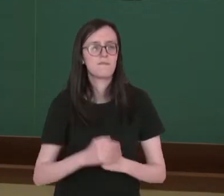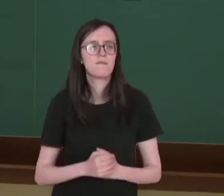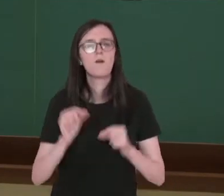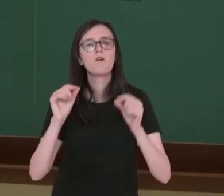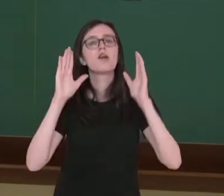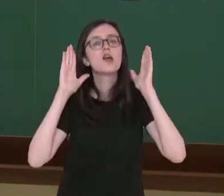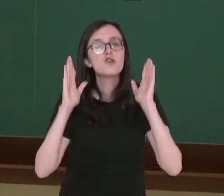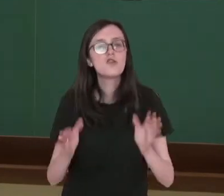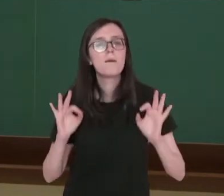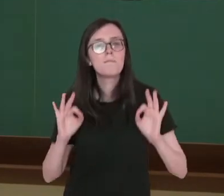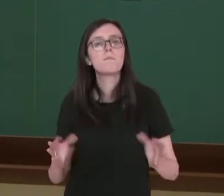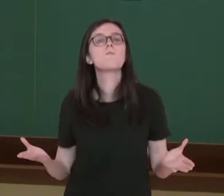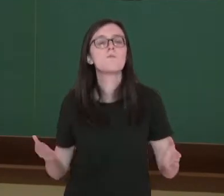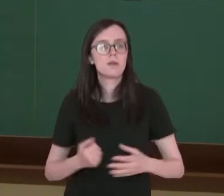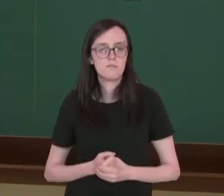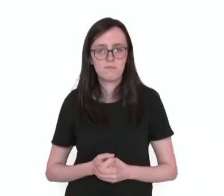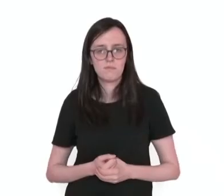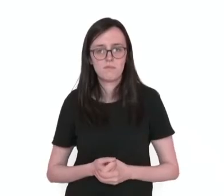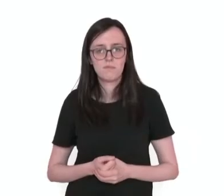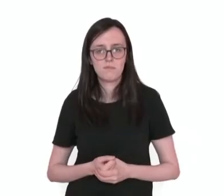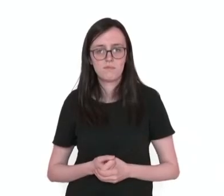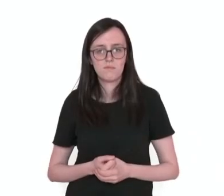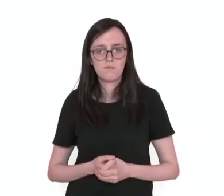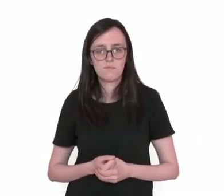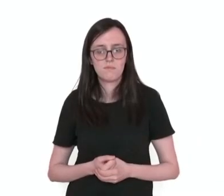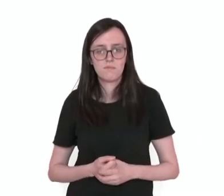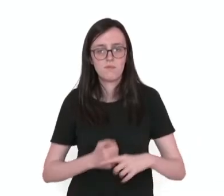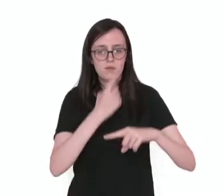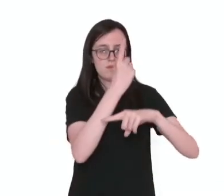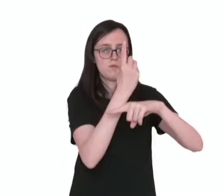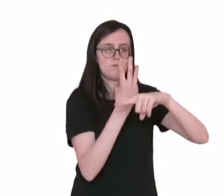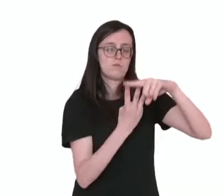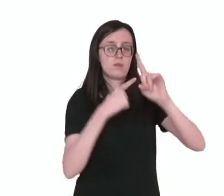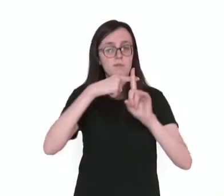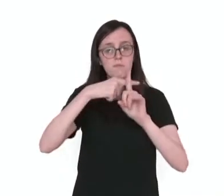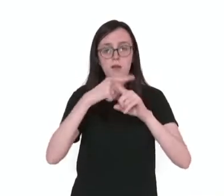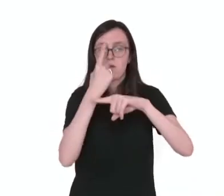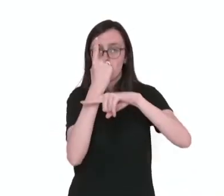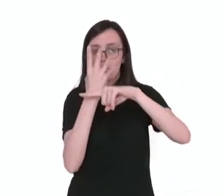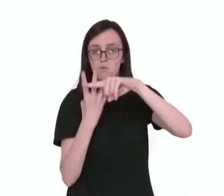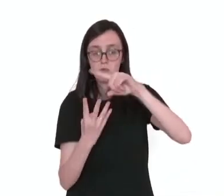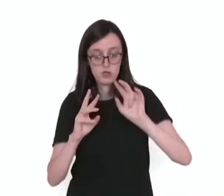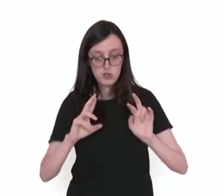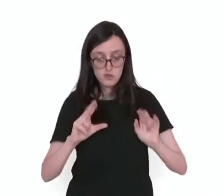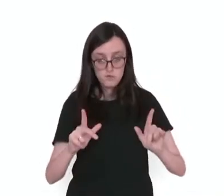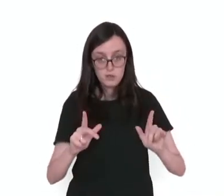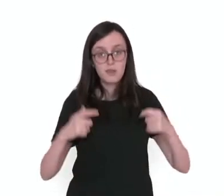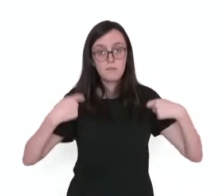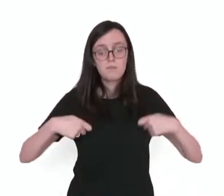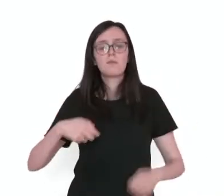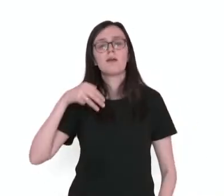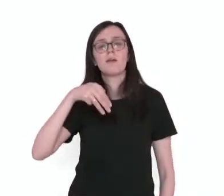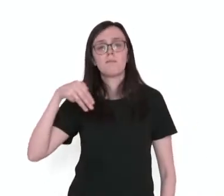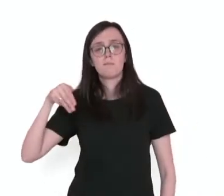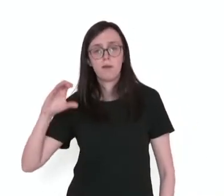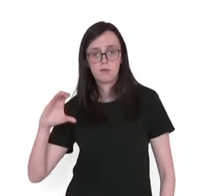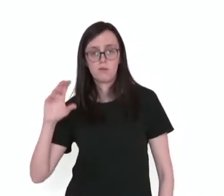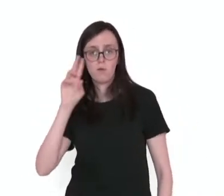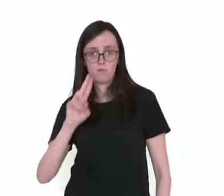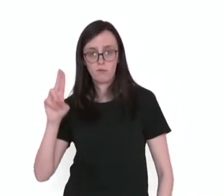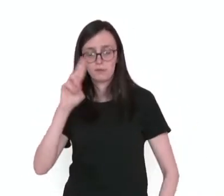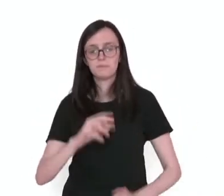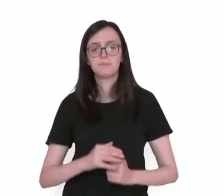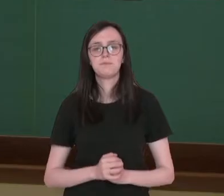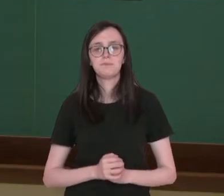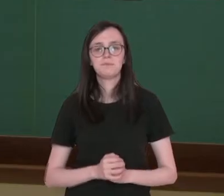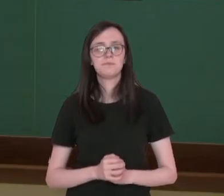foi negociado? 1/3 mais 1/4. Denominadores diferentes, tiramos o mínimo múltiplo comum.